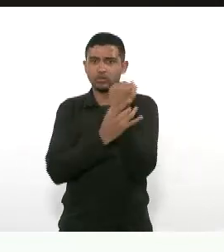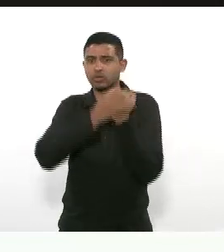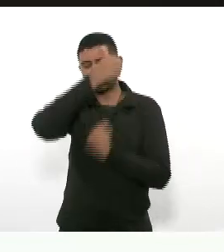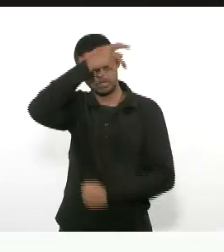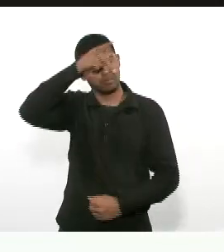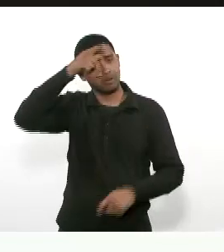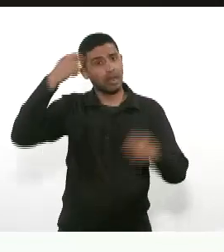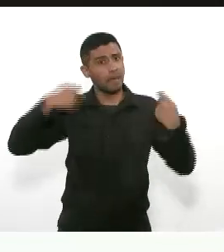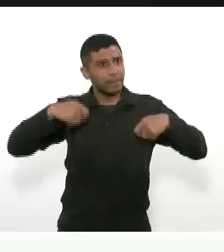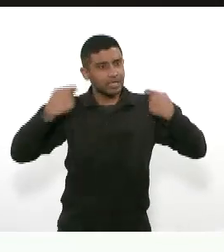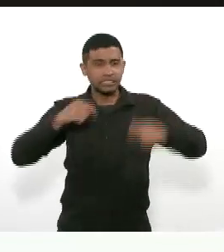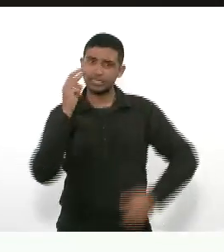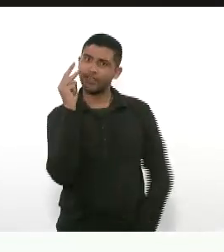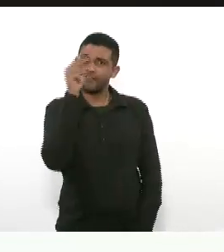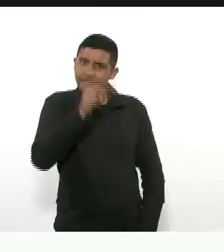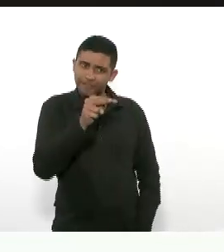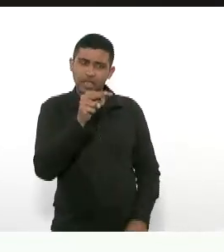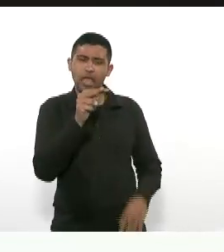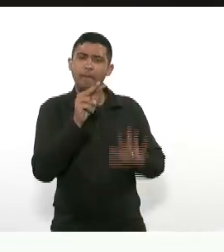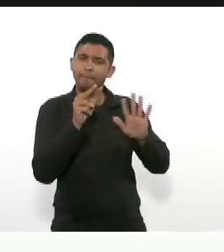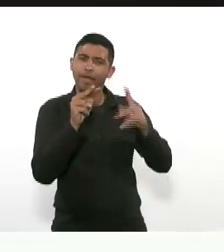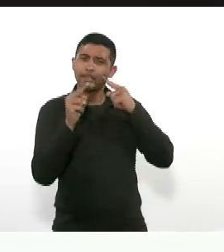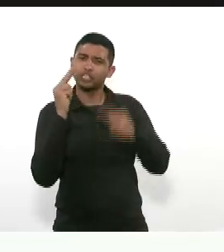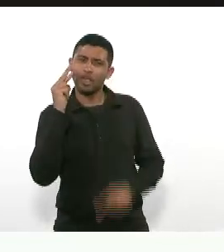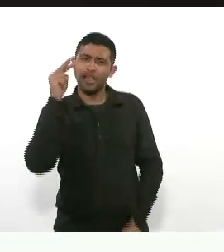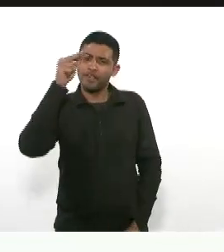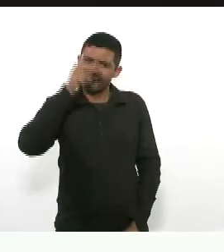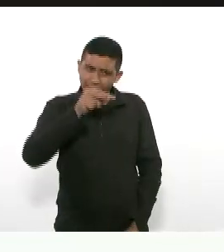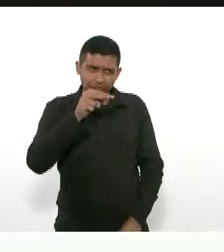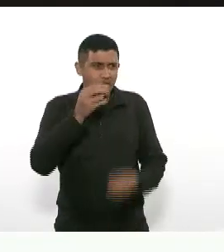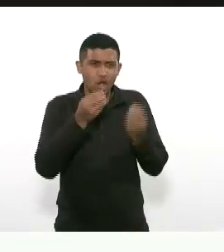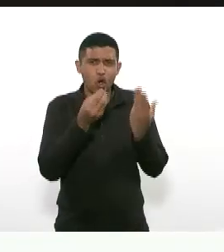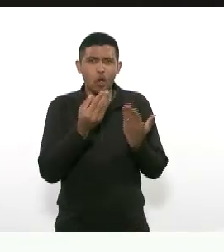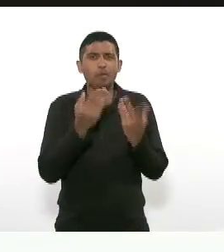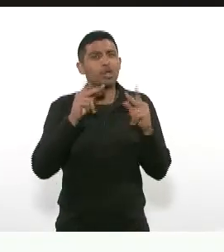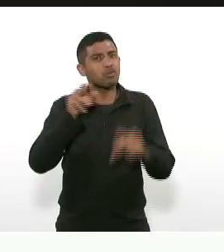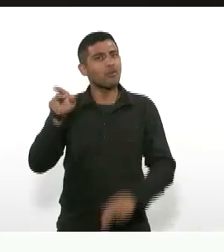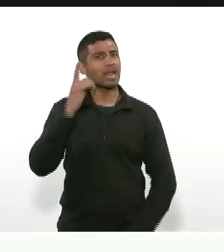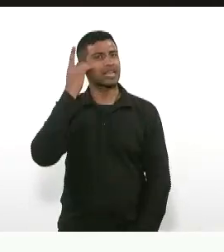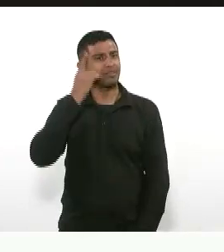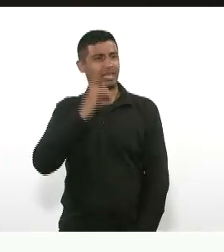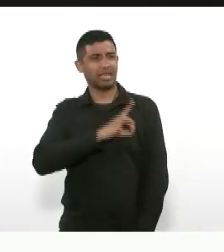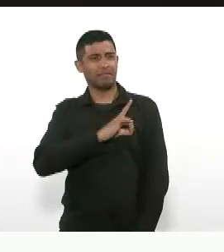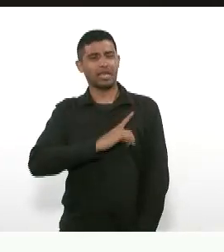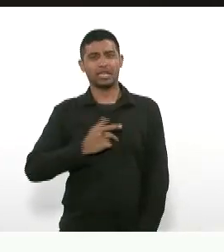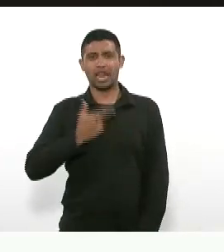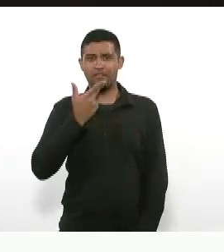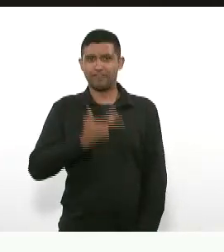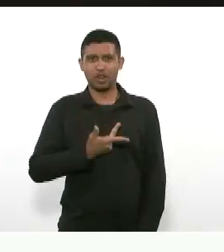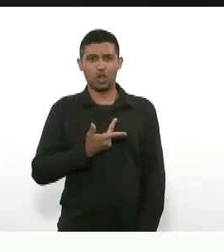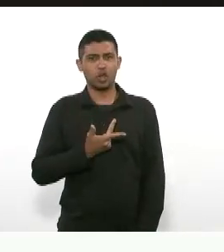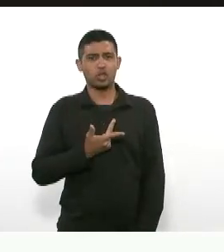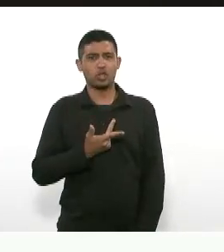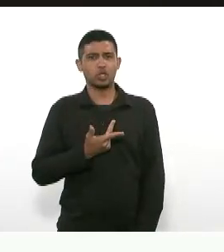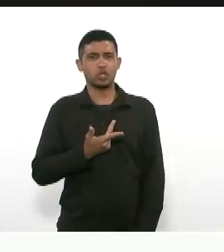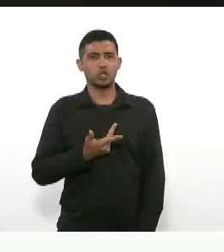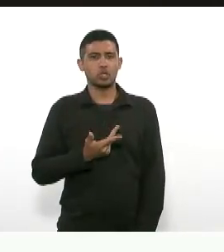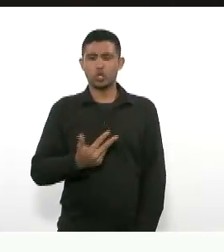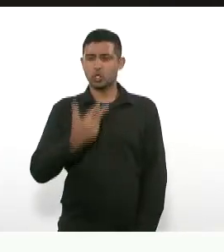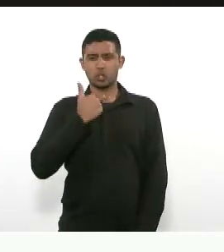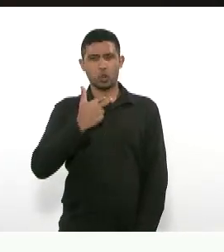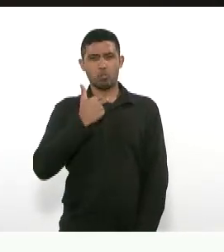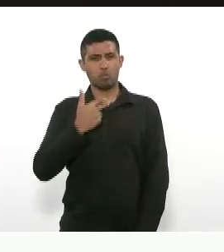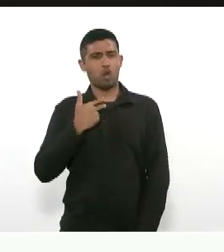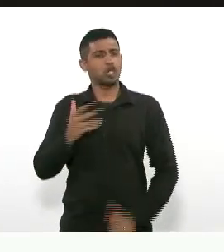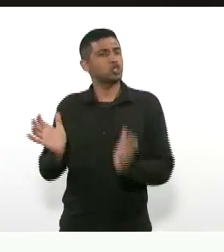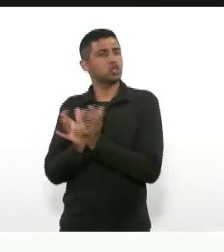que ser vista de uma forma como a doutora Marta falou, ela não pode ser partido, ela tem que ser